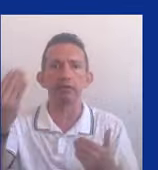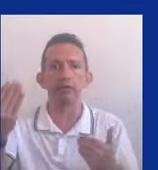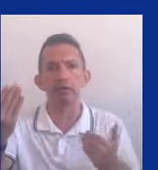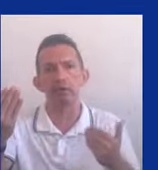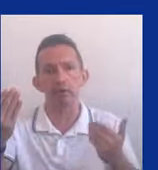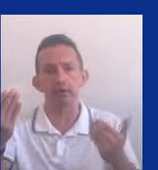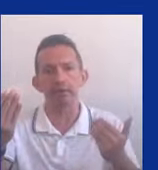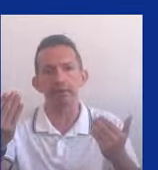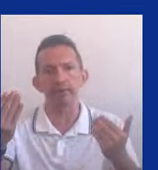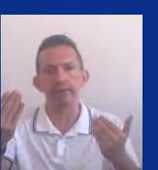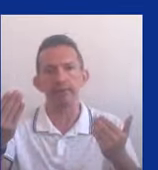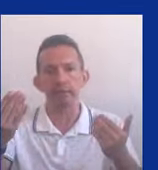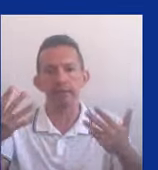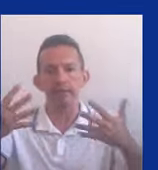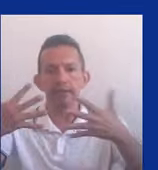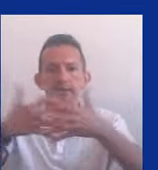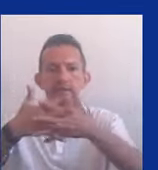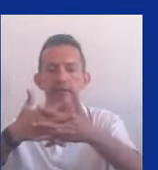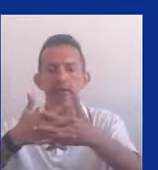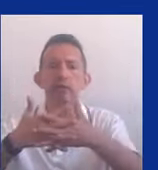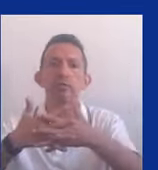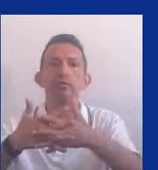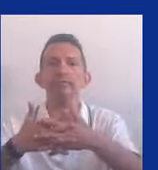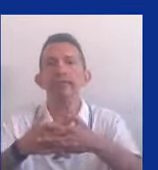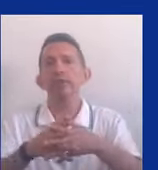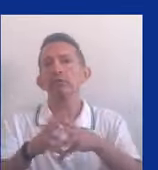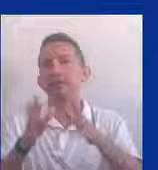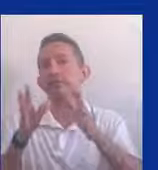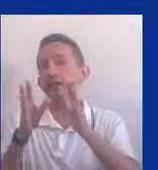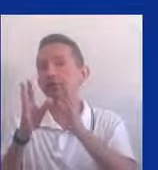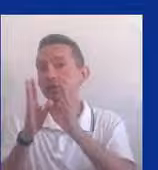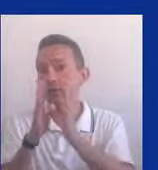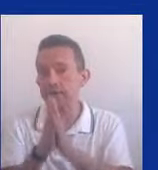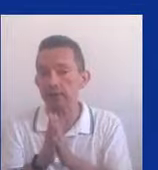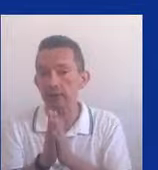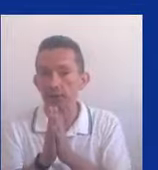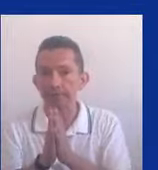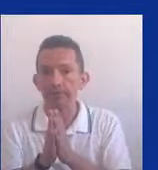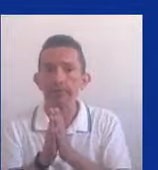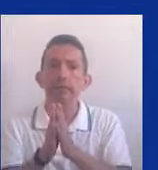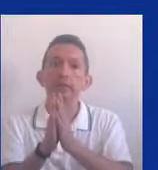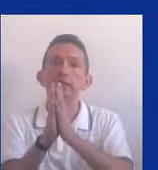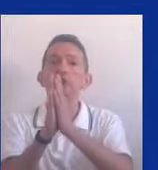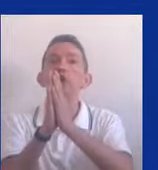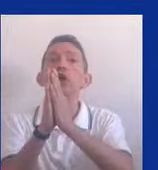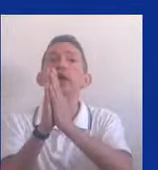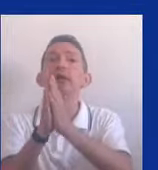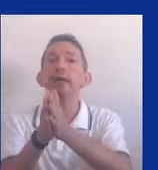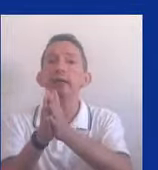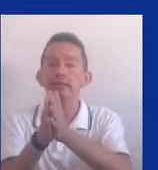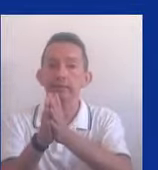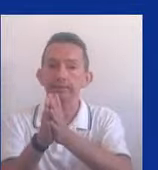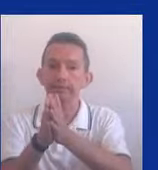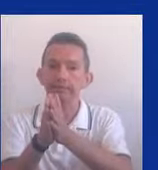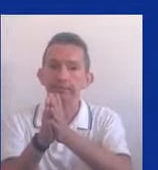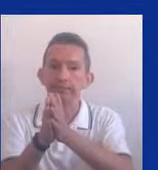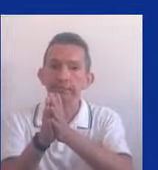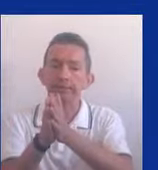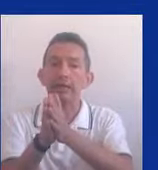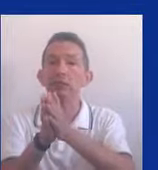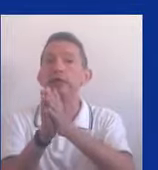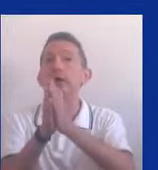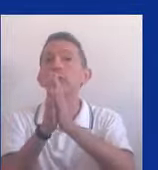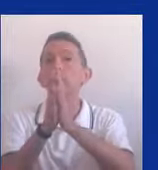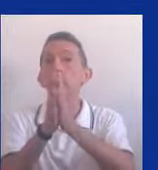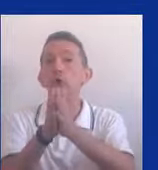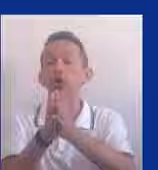membranosas e as não membranosas, tá? Inserindo, você vai dividir assim, ó. Existem organelas